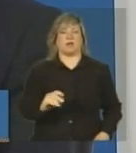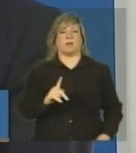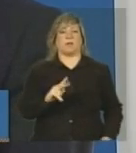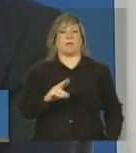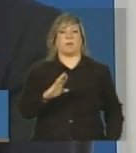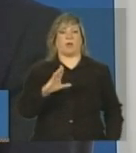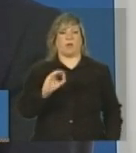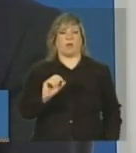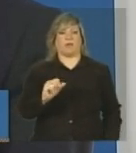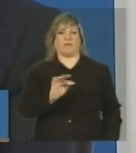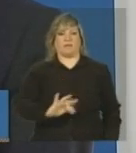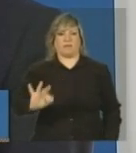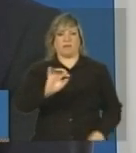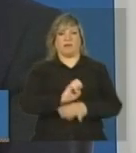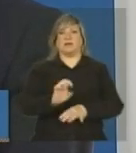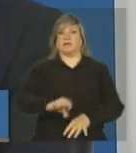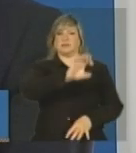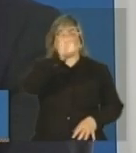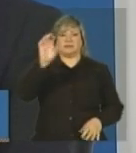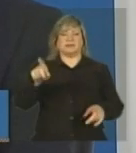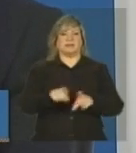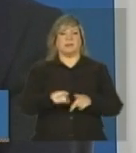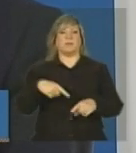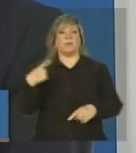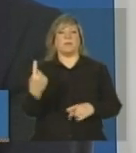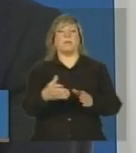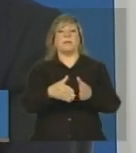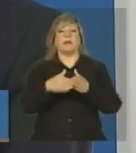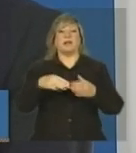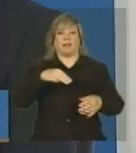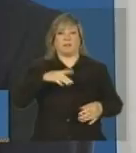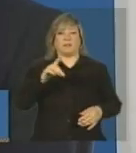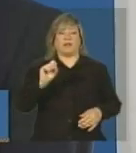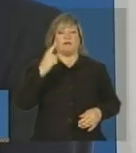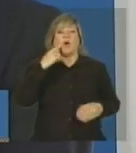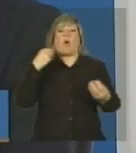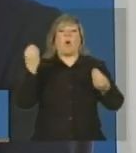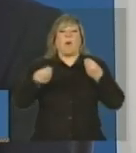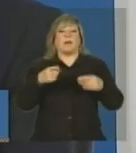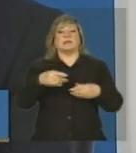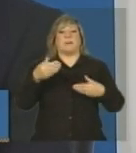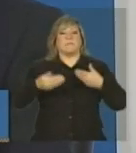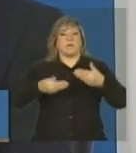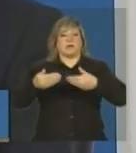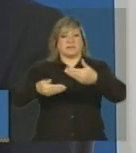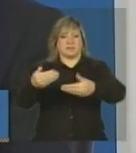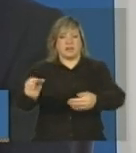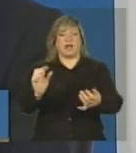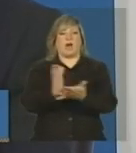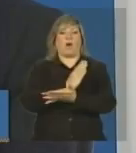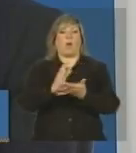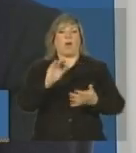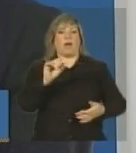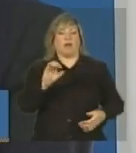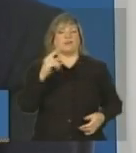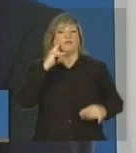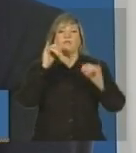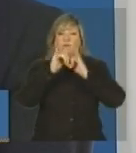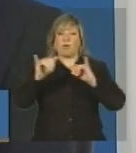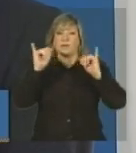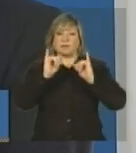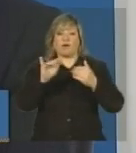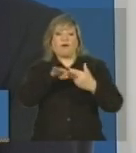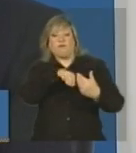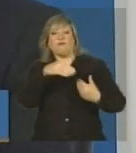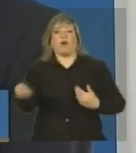são solicitados ao MDS a situação do andamento desses processos e, em algum caso, informações fora